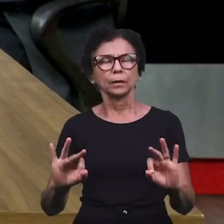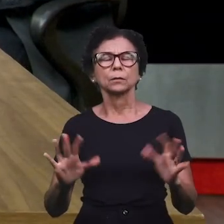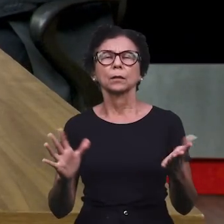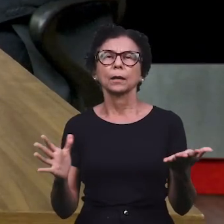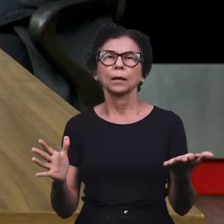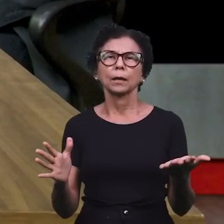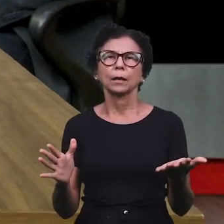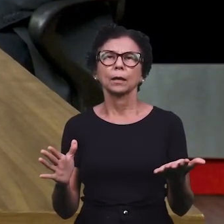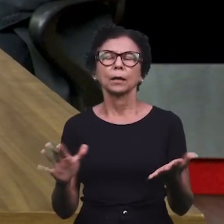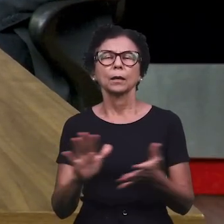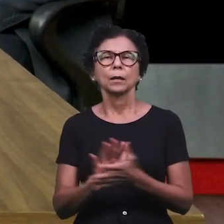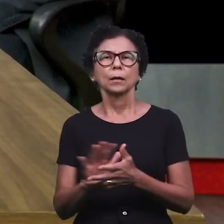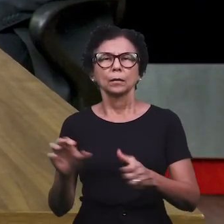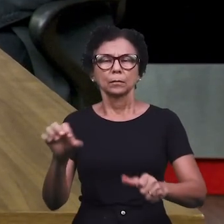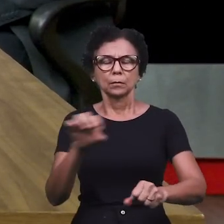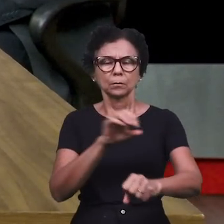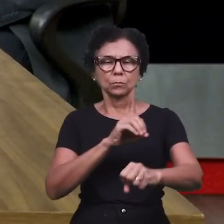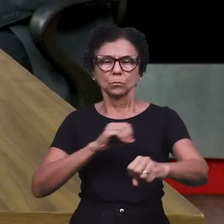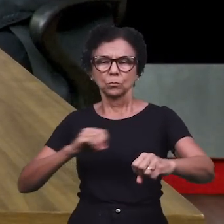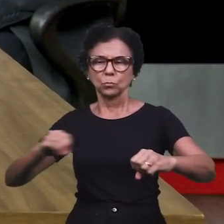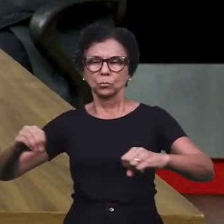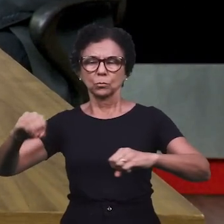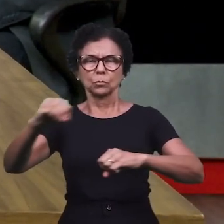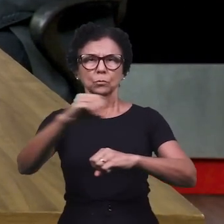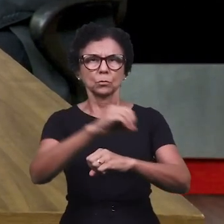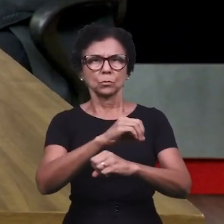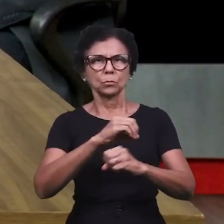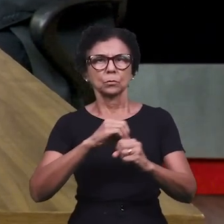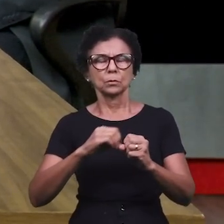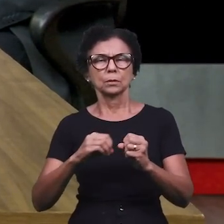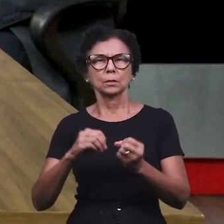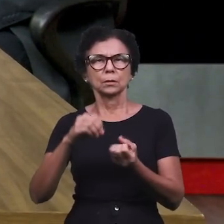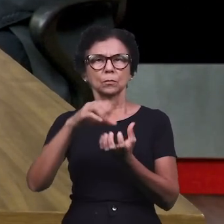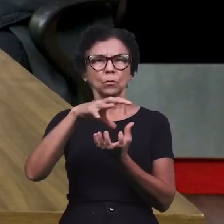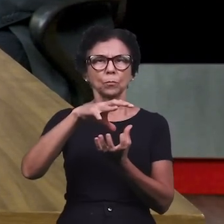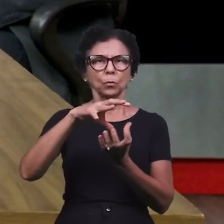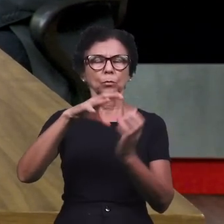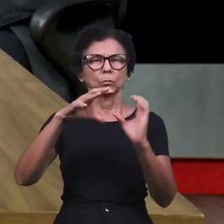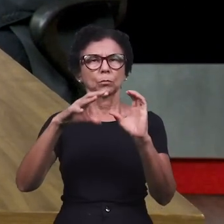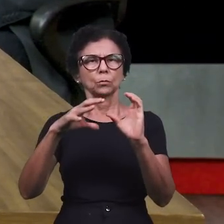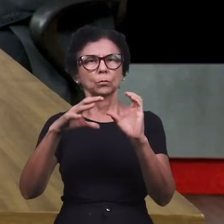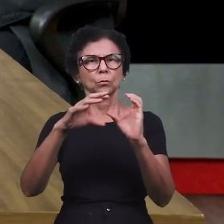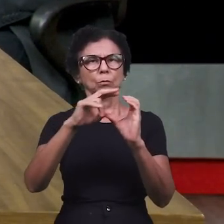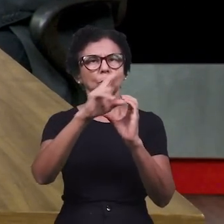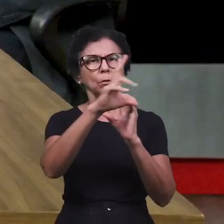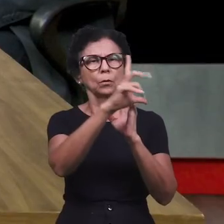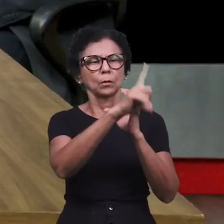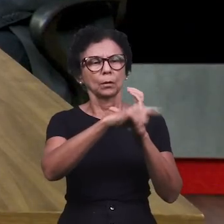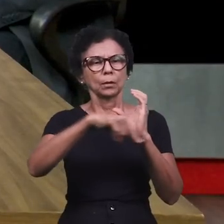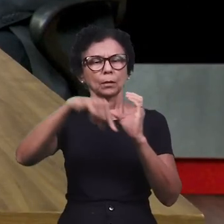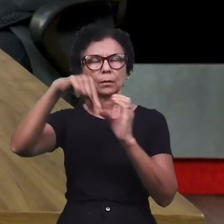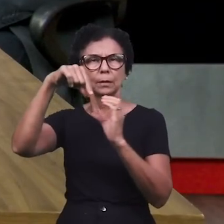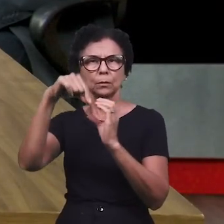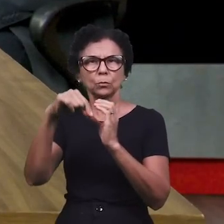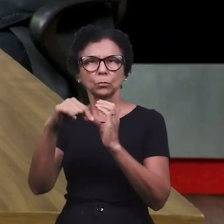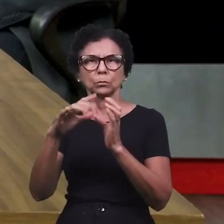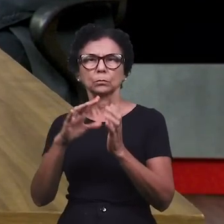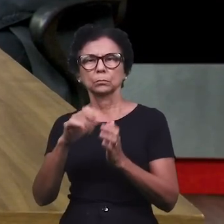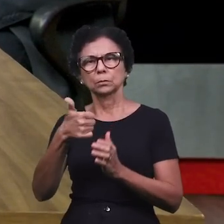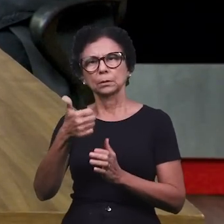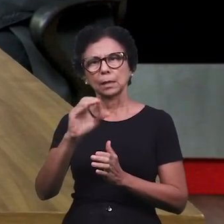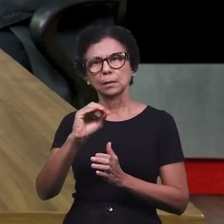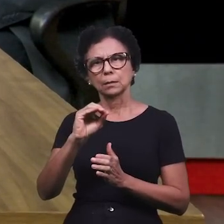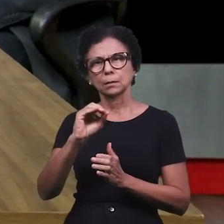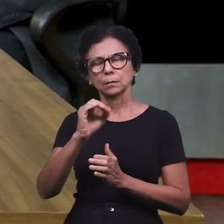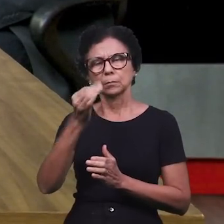solar, por exemplo, se a gente diminuir a órbita de Netuno, que está lá fora, em 10%, a gravidade vai